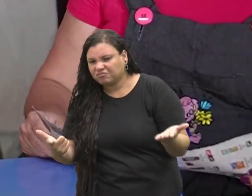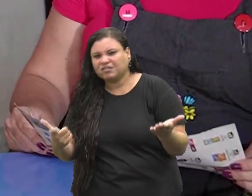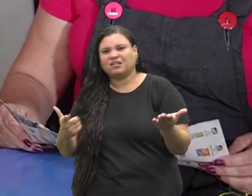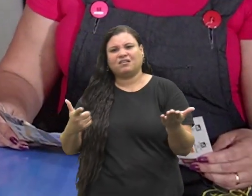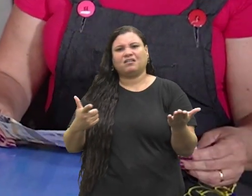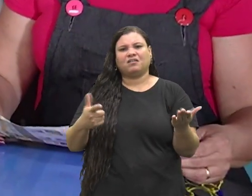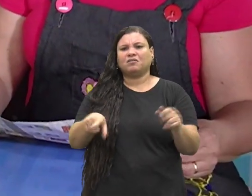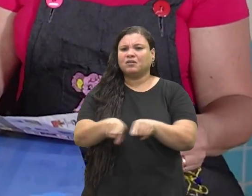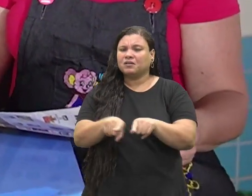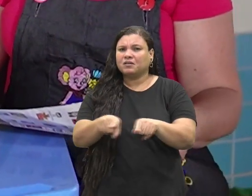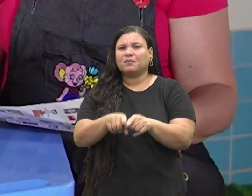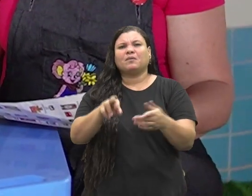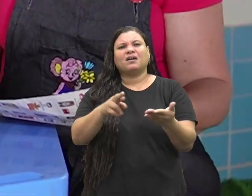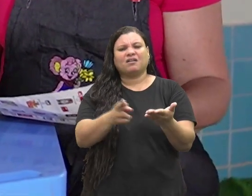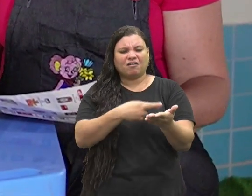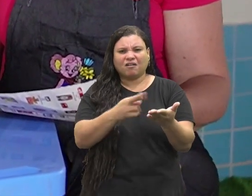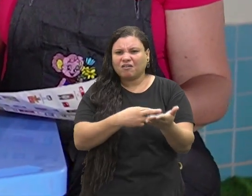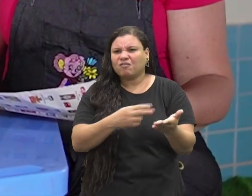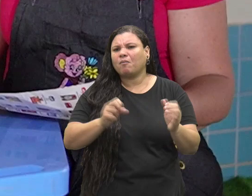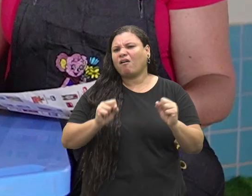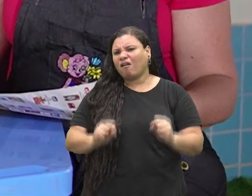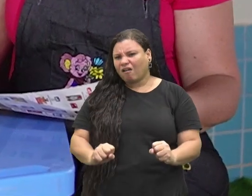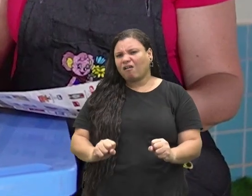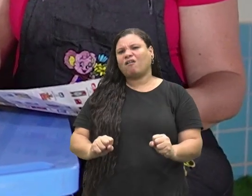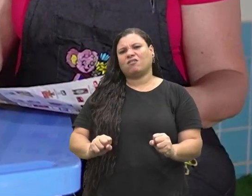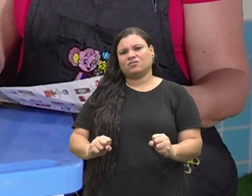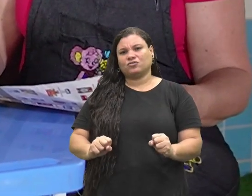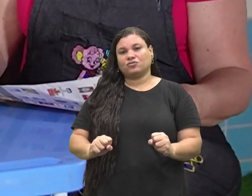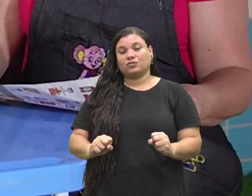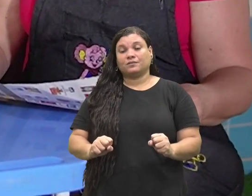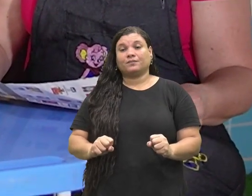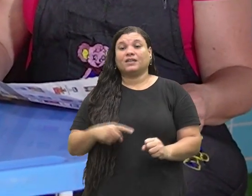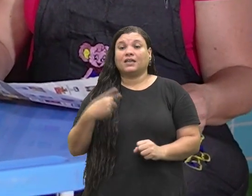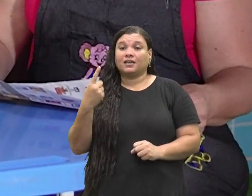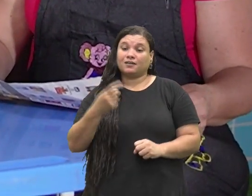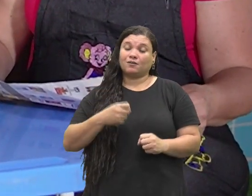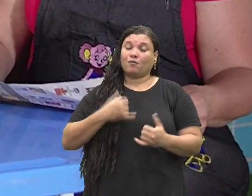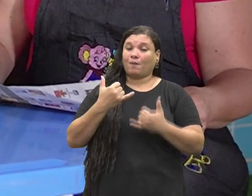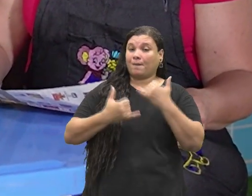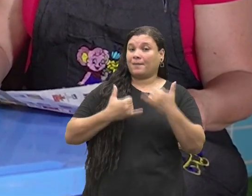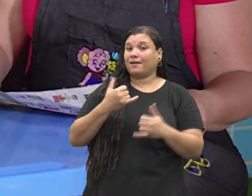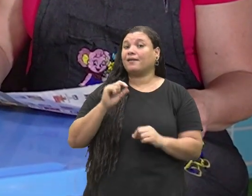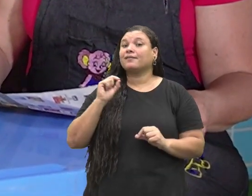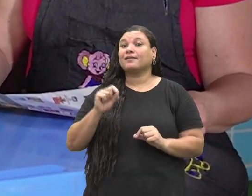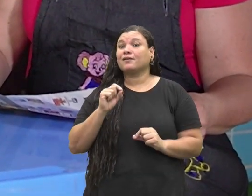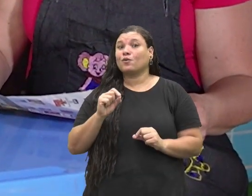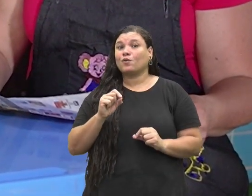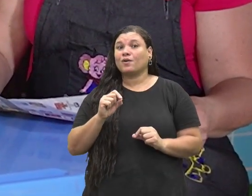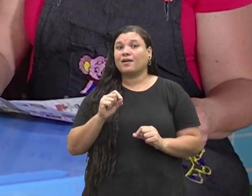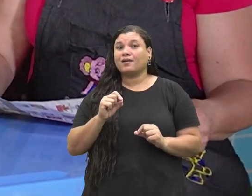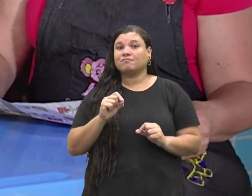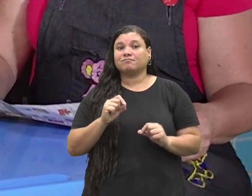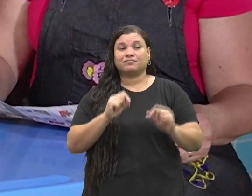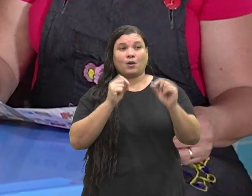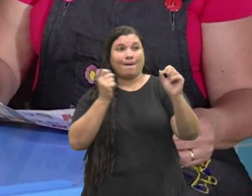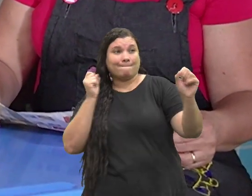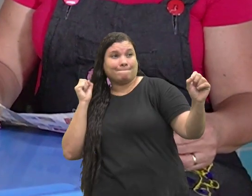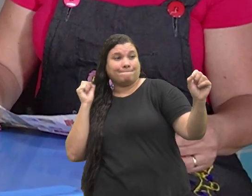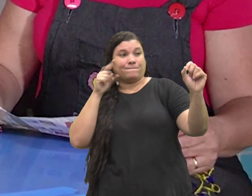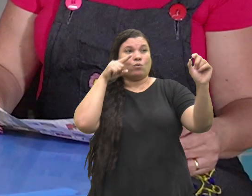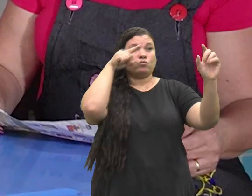E essa brincadeira é muito legal. É acerte o alvo. Mas vai ser um pouquinho diferente. Nós vamos acertar o alvo